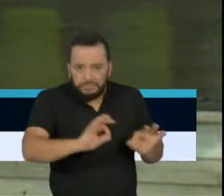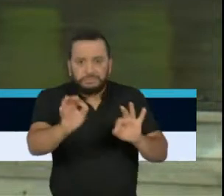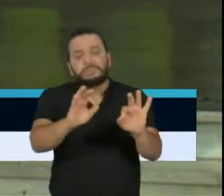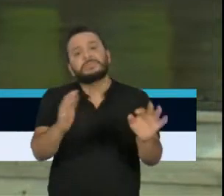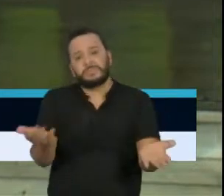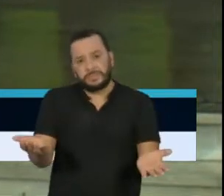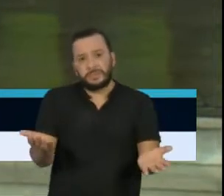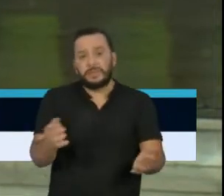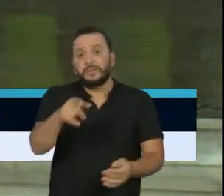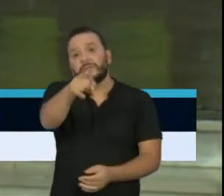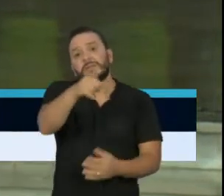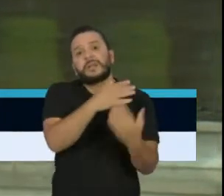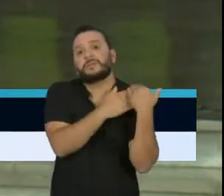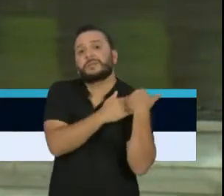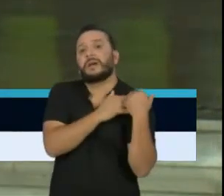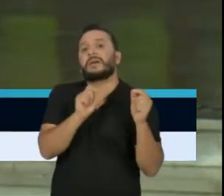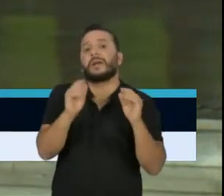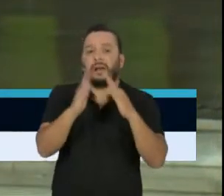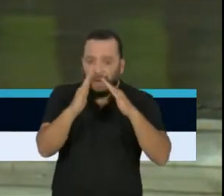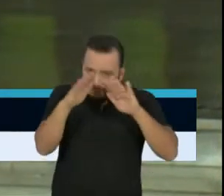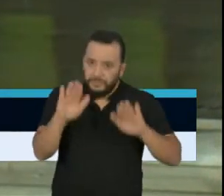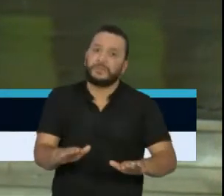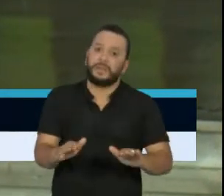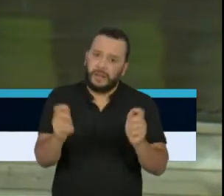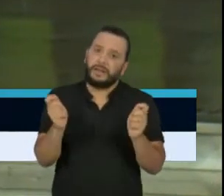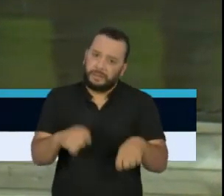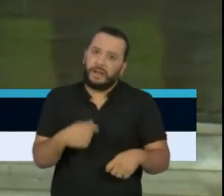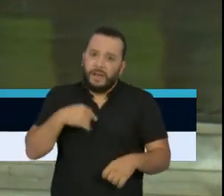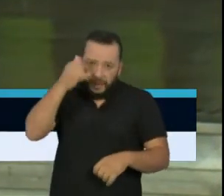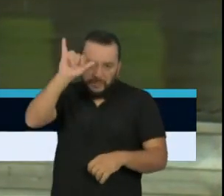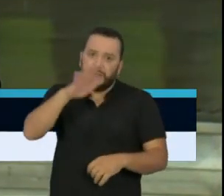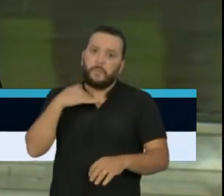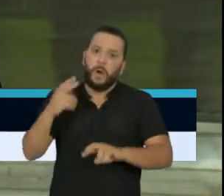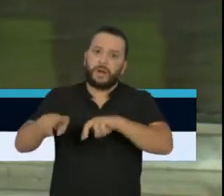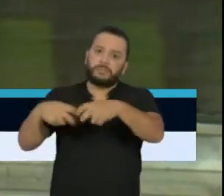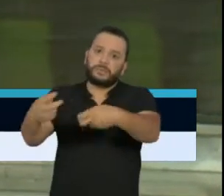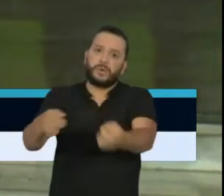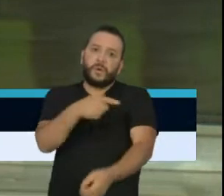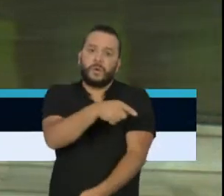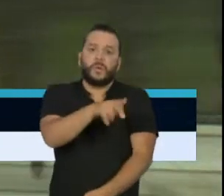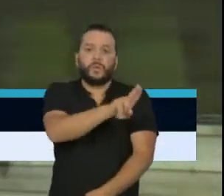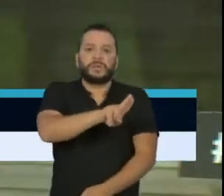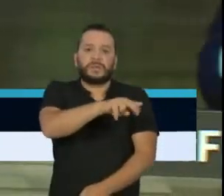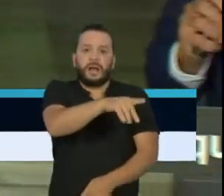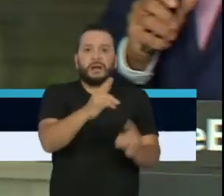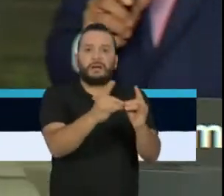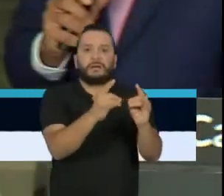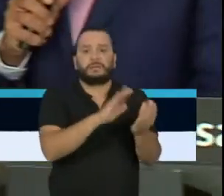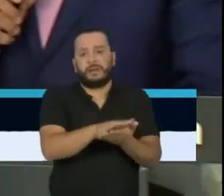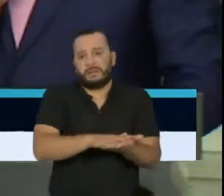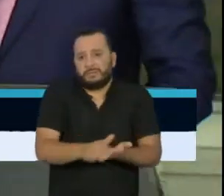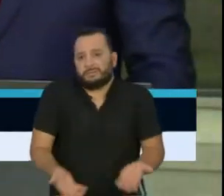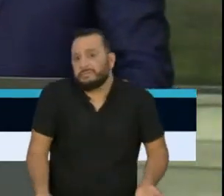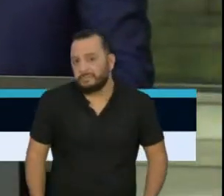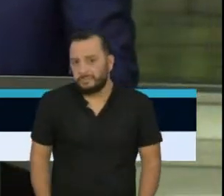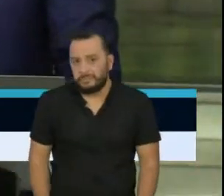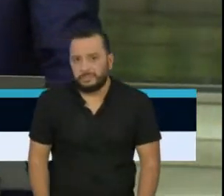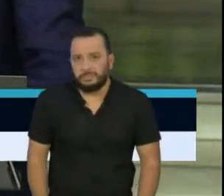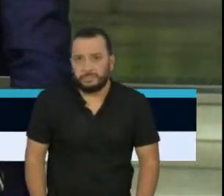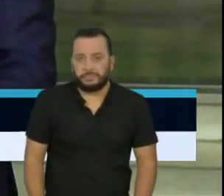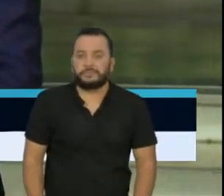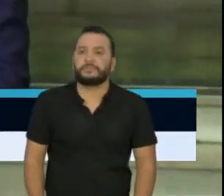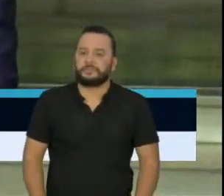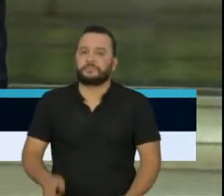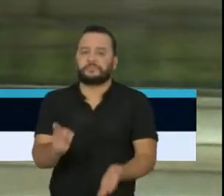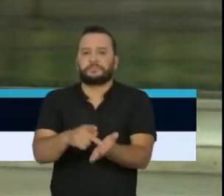também permanecer dentro de casa e a gente melhorar esse índice hoje em 48%. E dentro, Bruno Ribeiro, deste